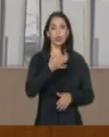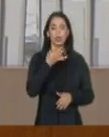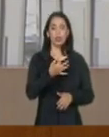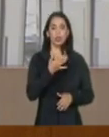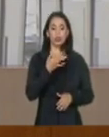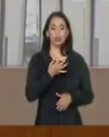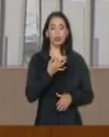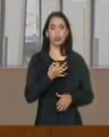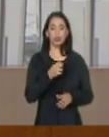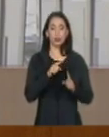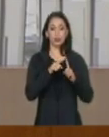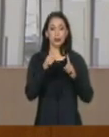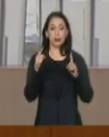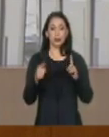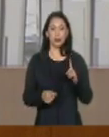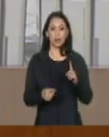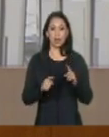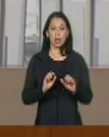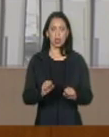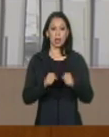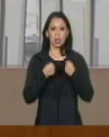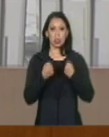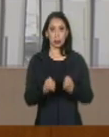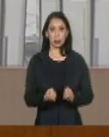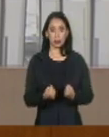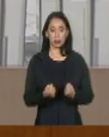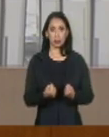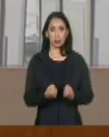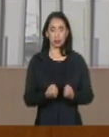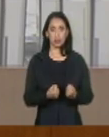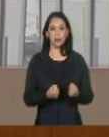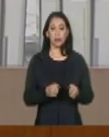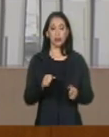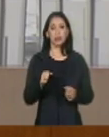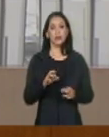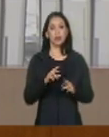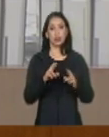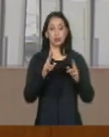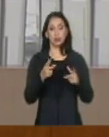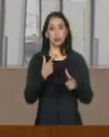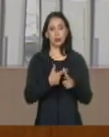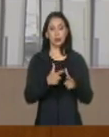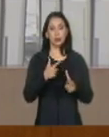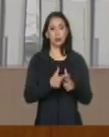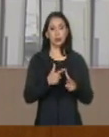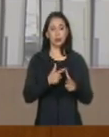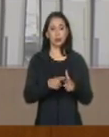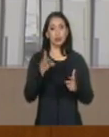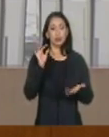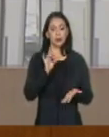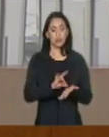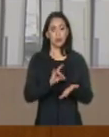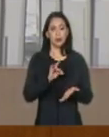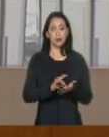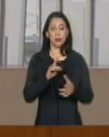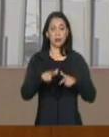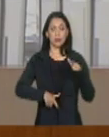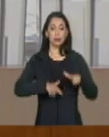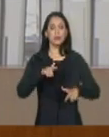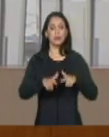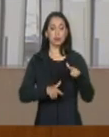na abrangência e qualidade da defesa, assim como, por outro lado, um problema de eficiência, que tem colaborado para que, na maioria dos